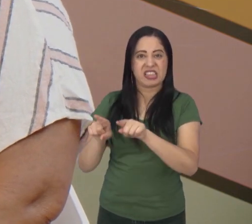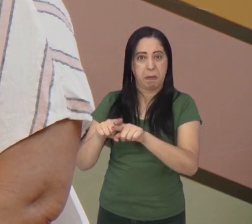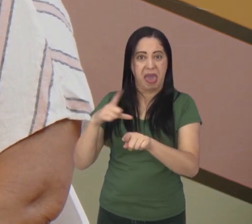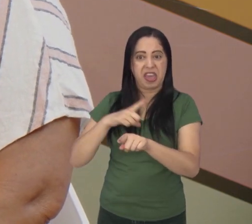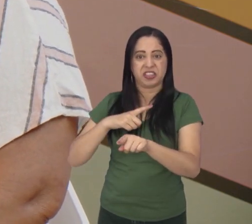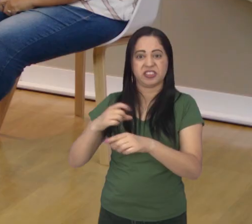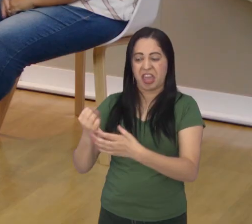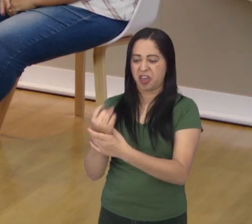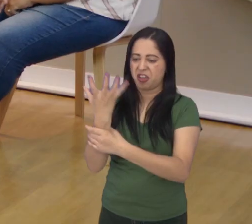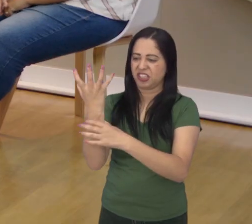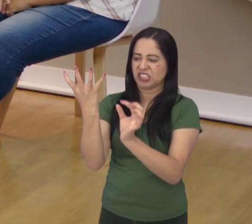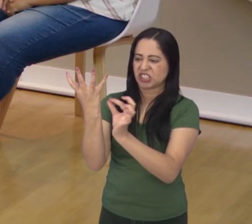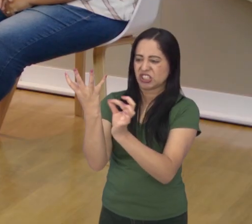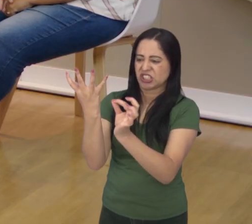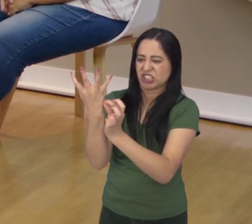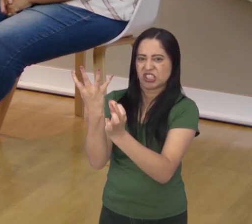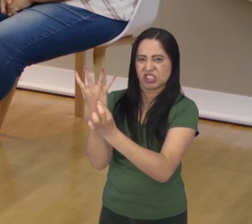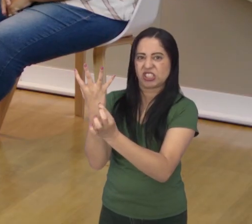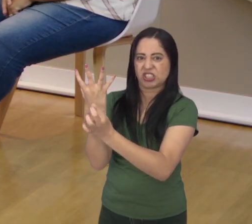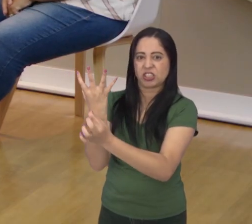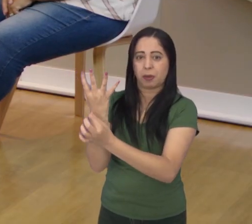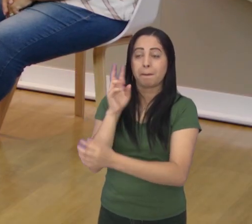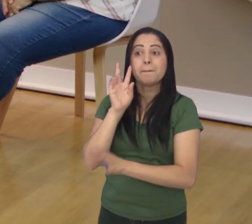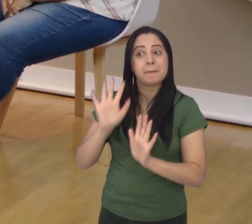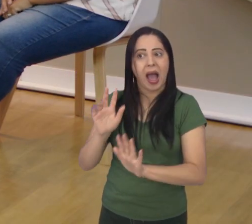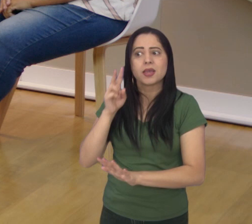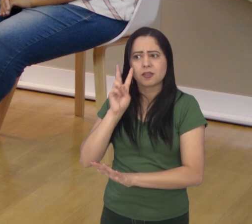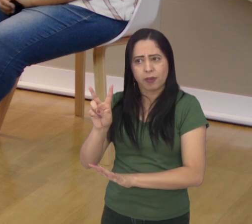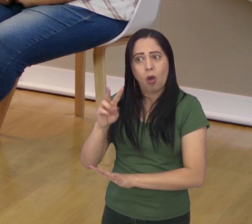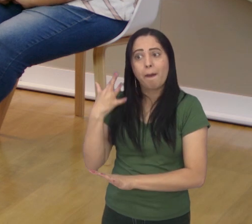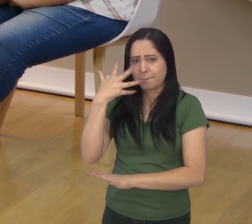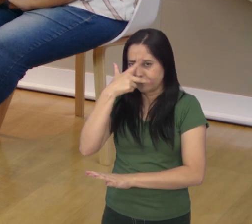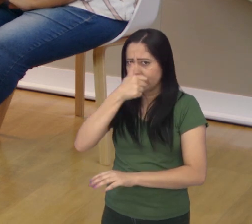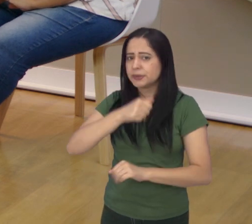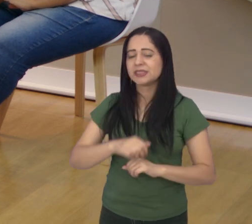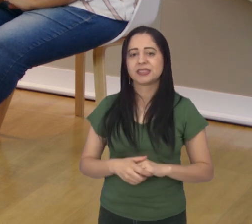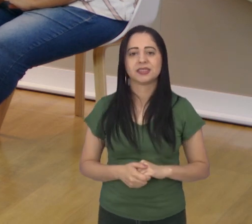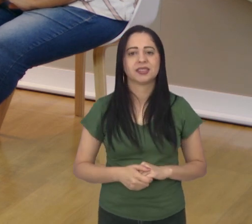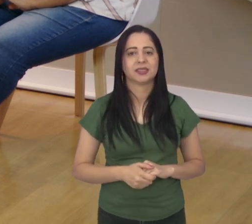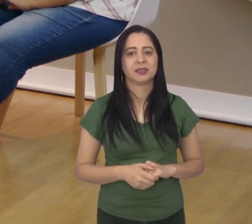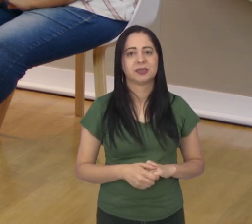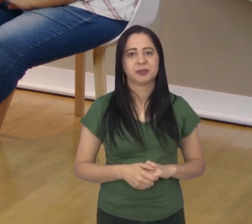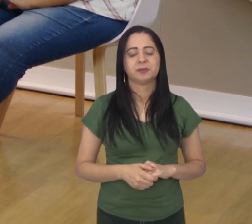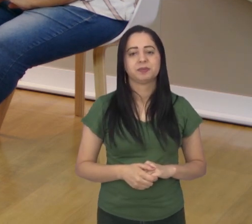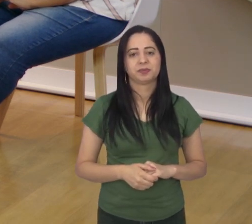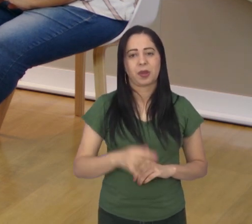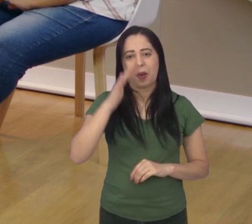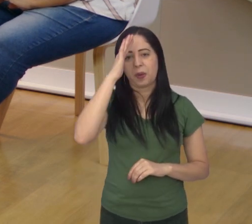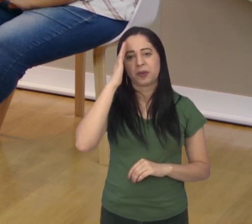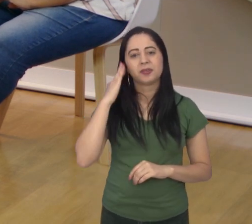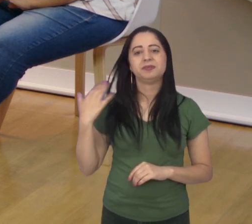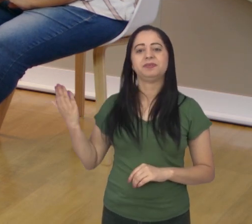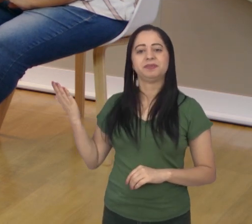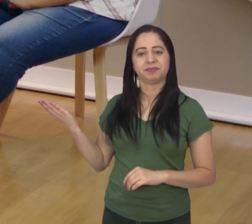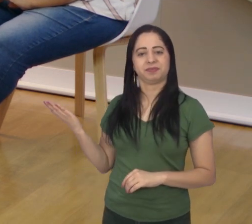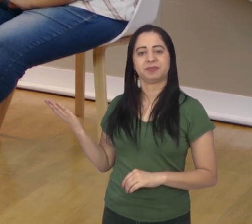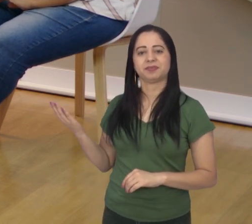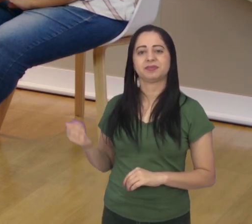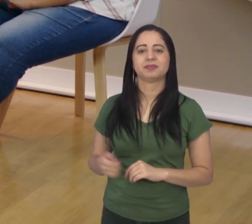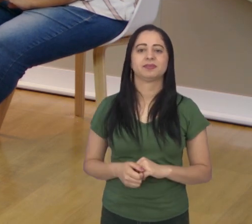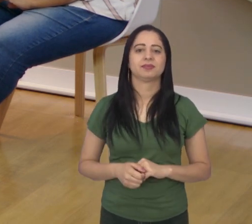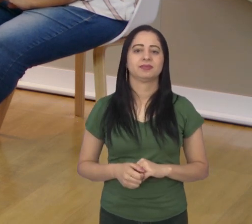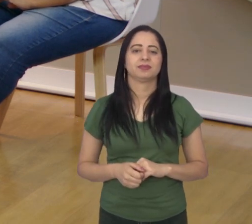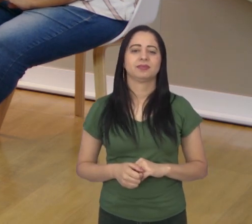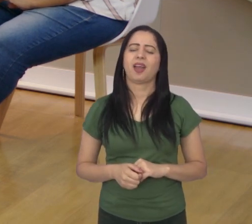Mas você pode ver que a flor dela é linda, É muito né? bonita, é né? Muito bonita. Tem mais uma outra imagem mais pertinho da flor. Mais flores Vamos ver se ainda. tem mais